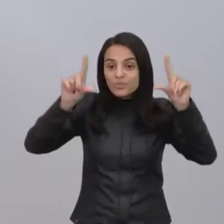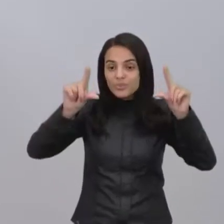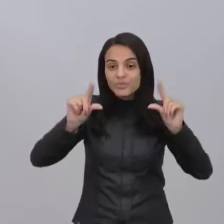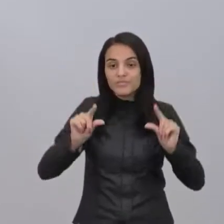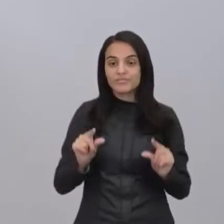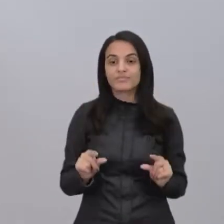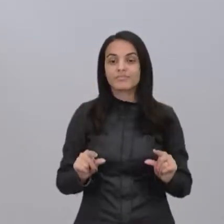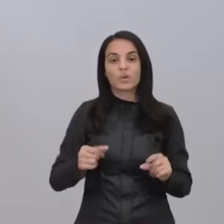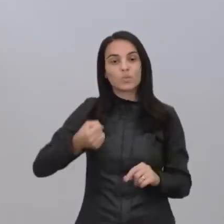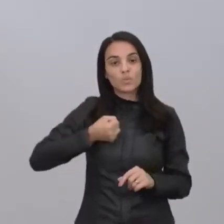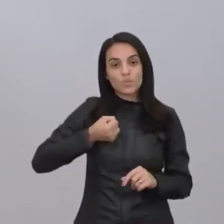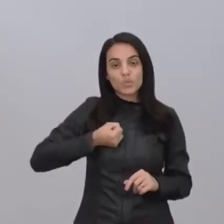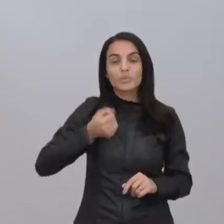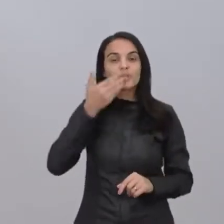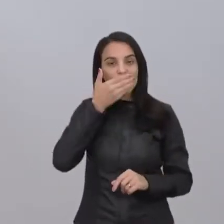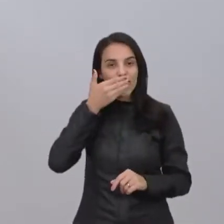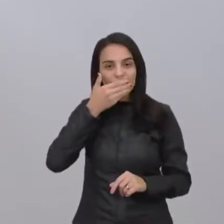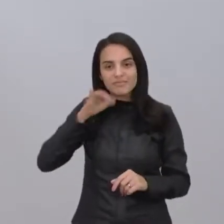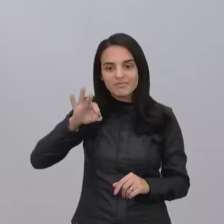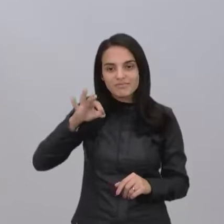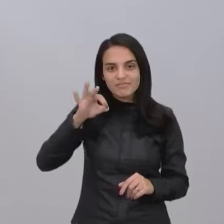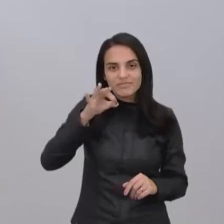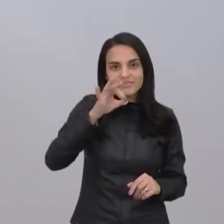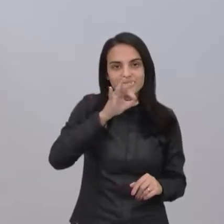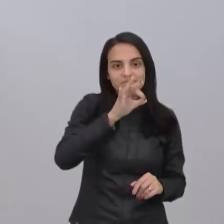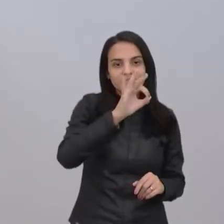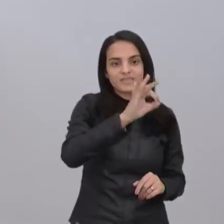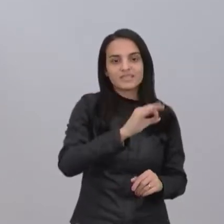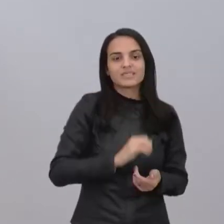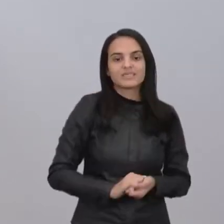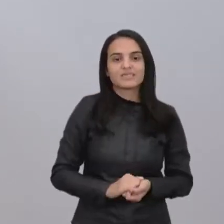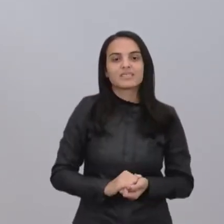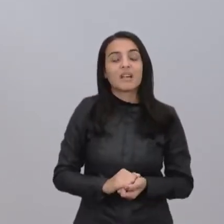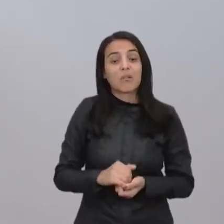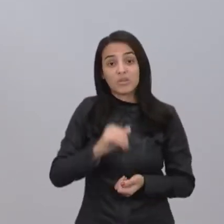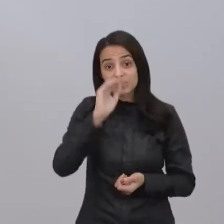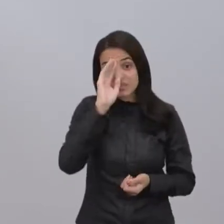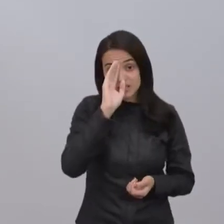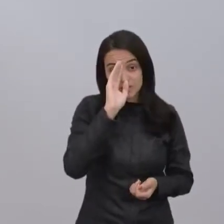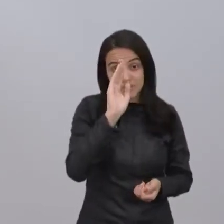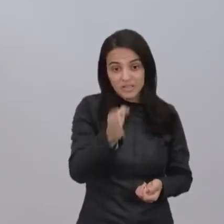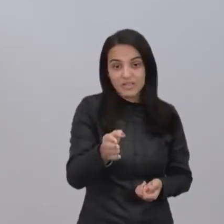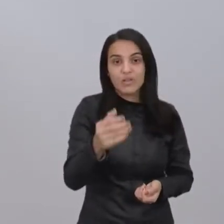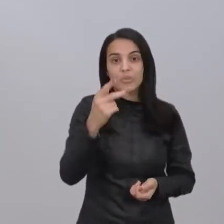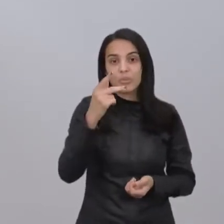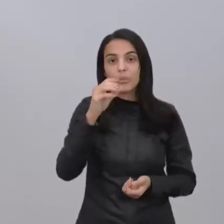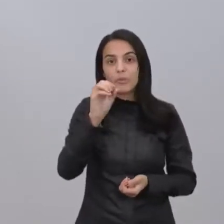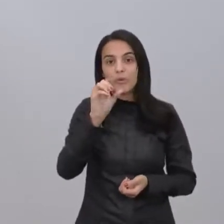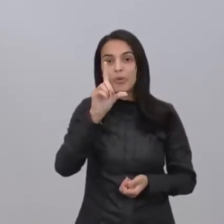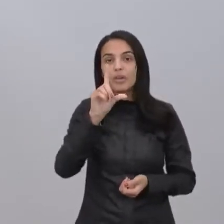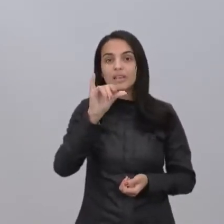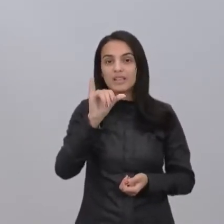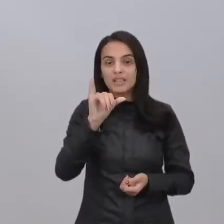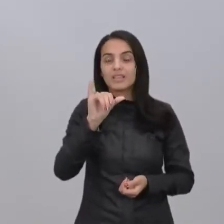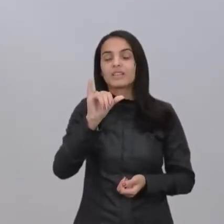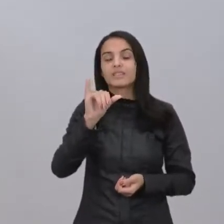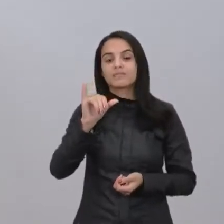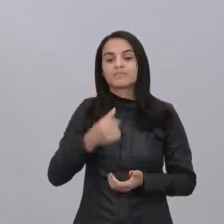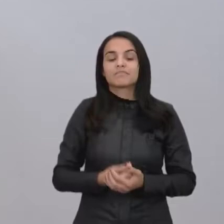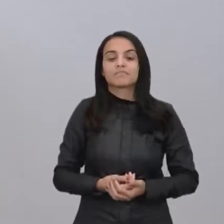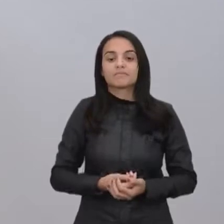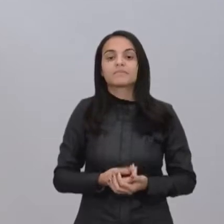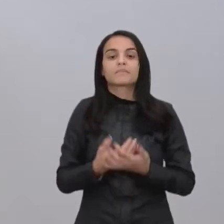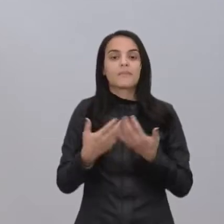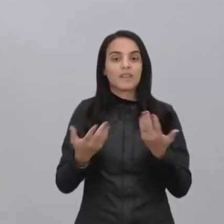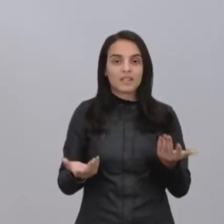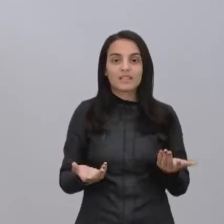número de abelhas, sendo que as abelhas são um dos nossos principais polinizadores, né, que transportam